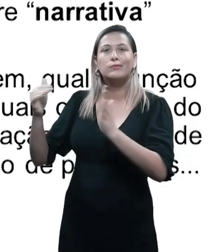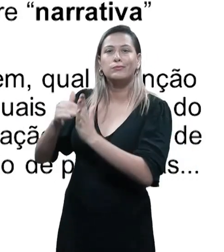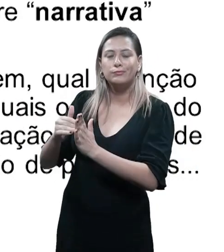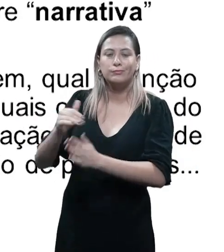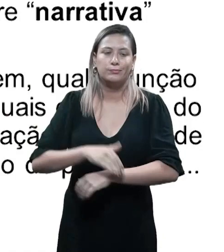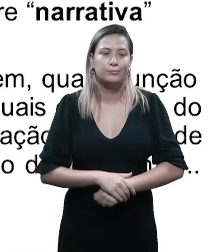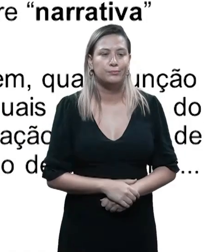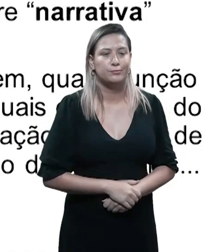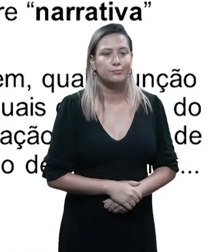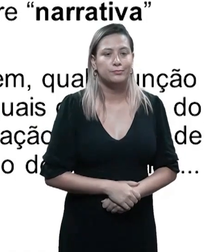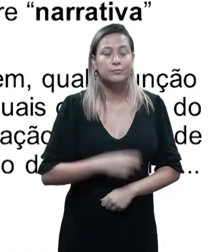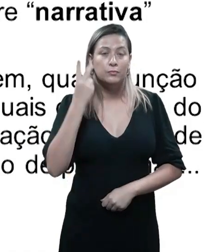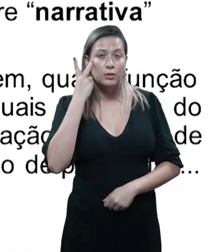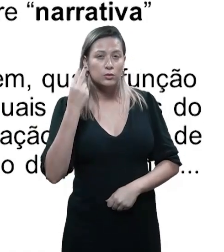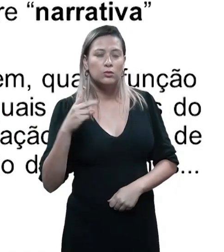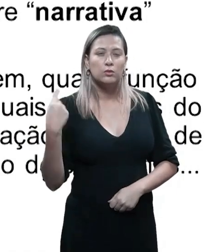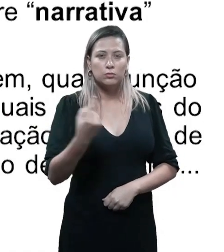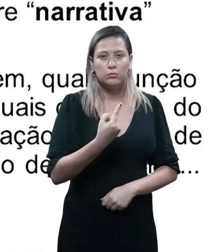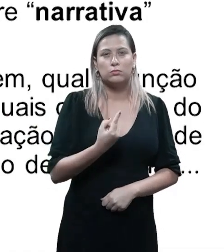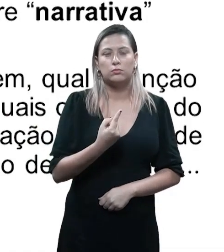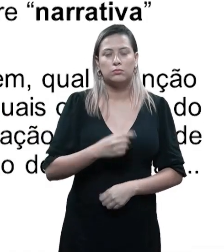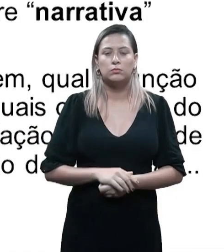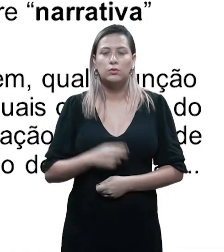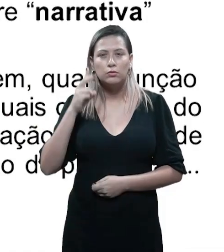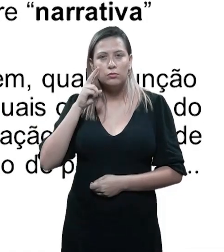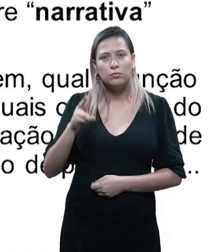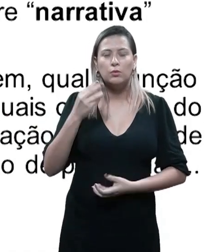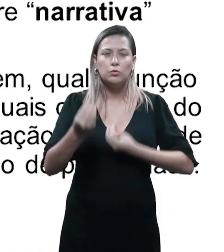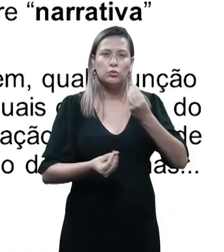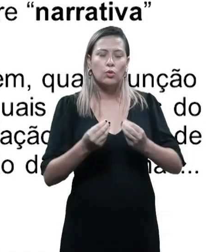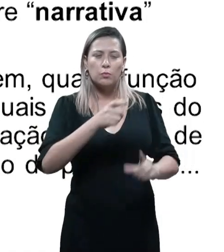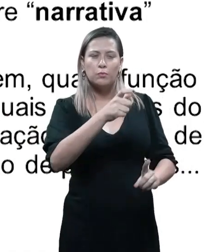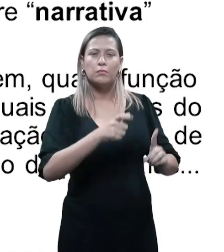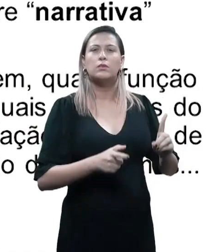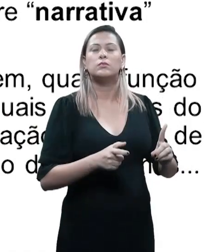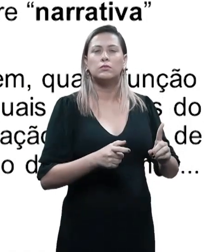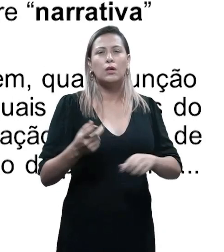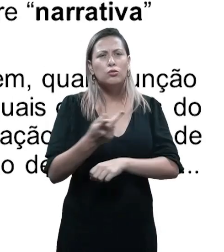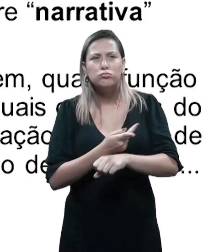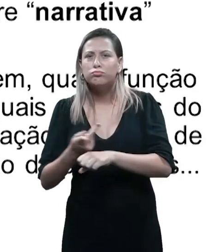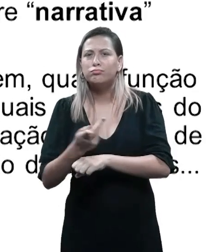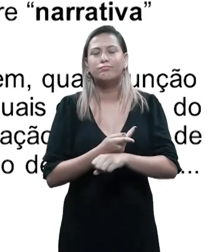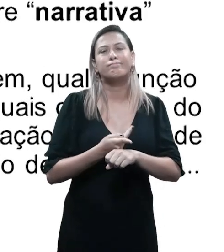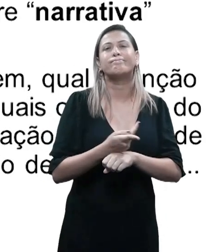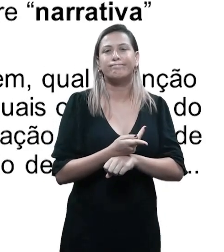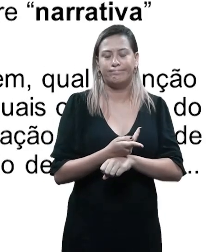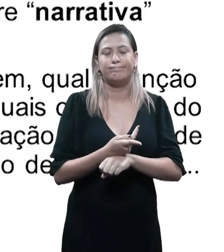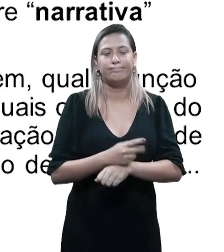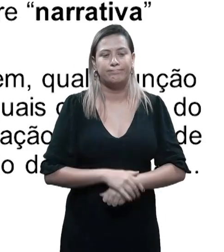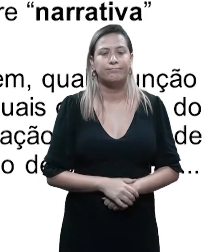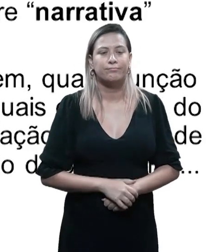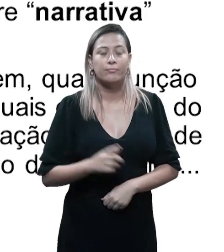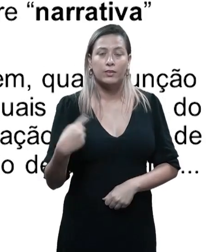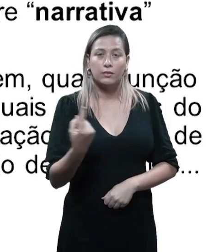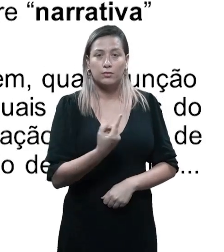fim. Uma história da qual a gente acompanha a trajetória de um personagem em busca de algo. É uma